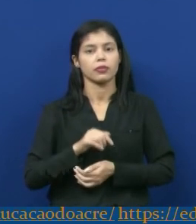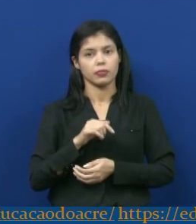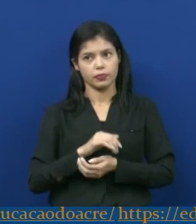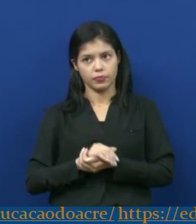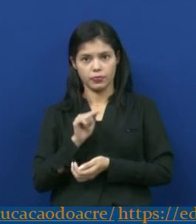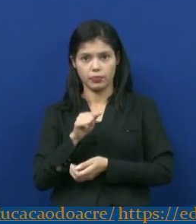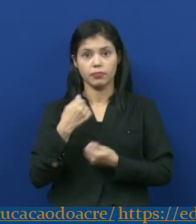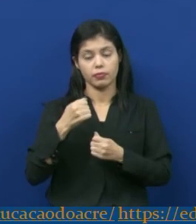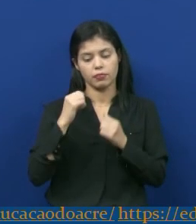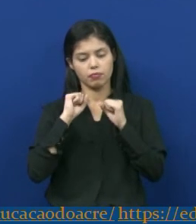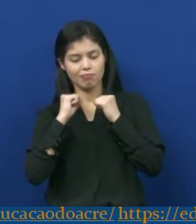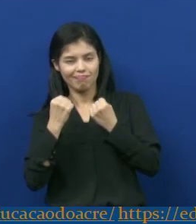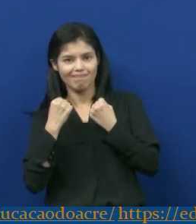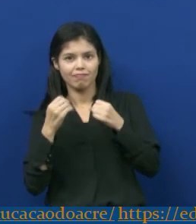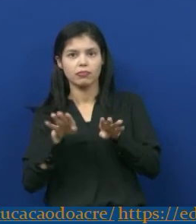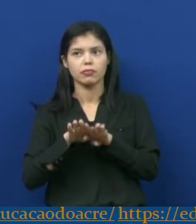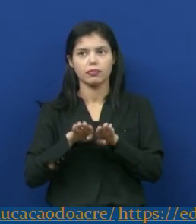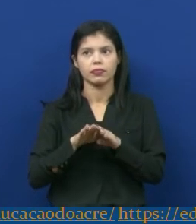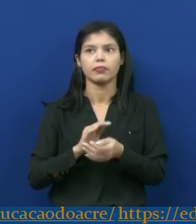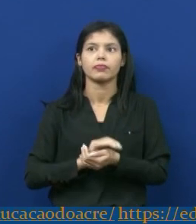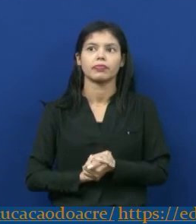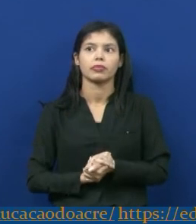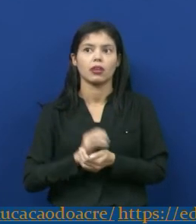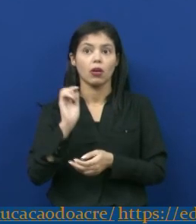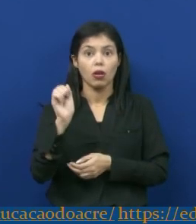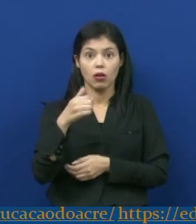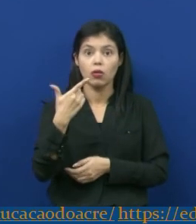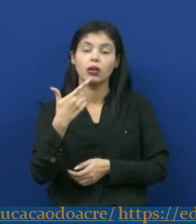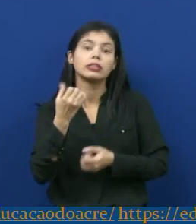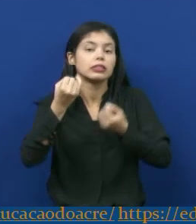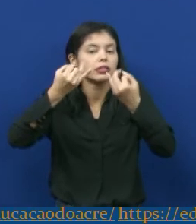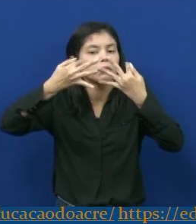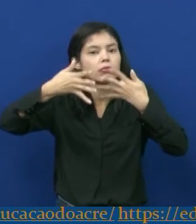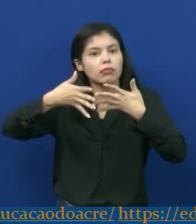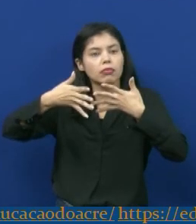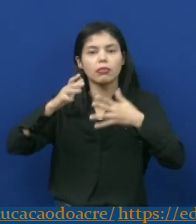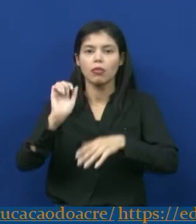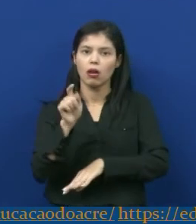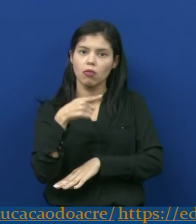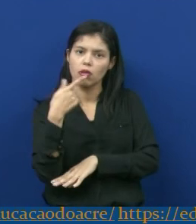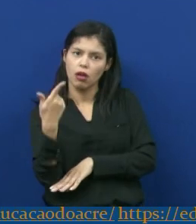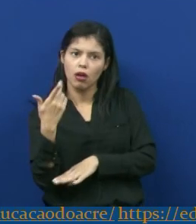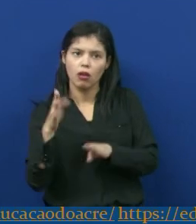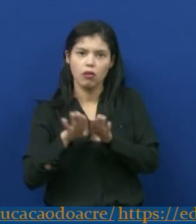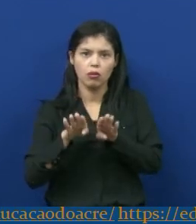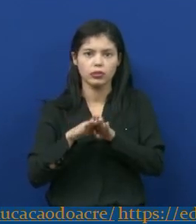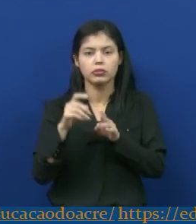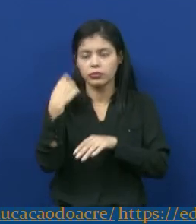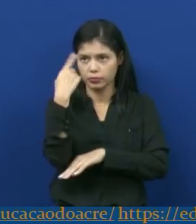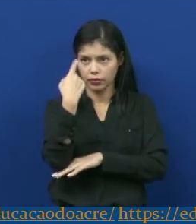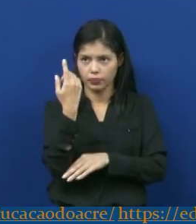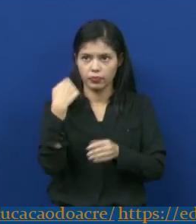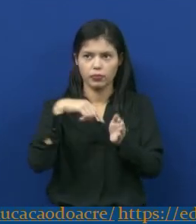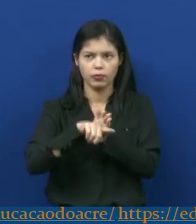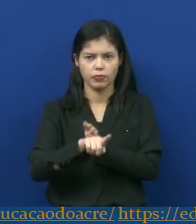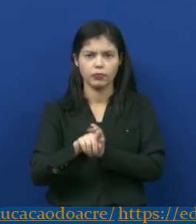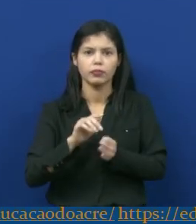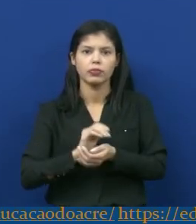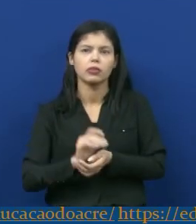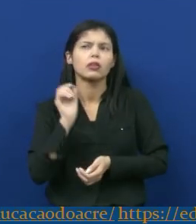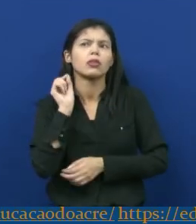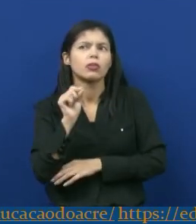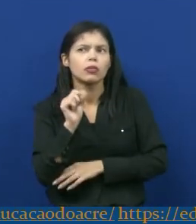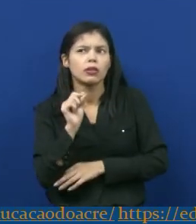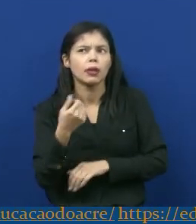físicos. Ou também ele é por explicar algo aí na língua espanhola. Tem uma pergunta.